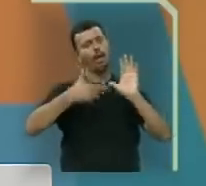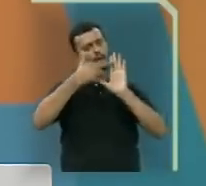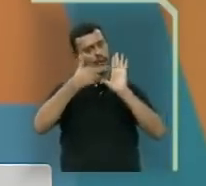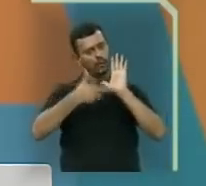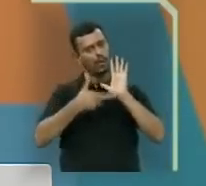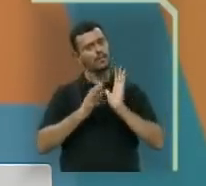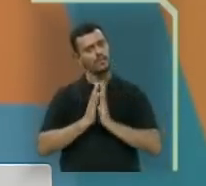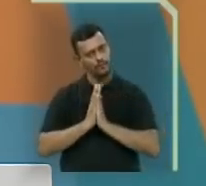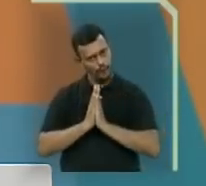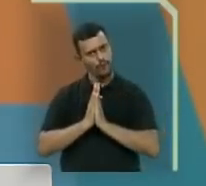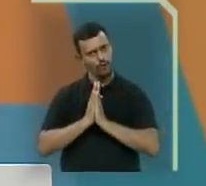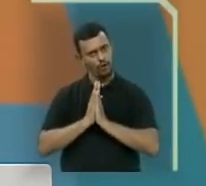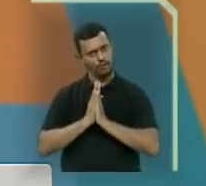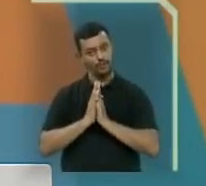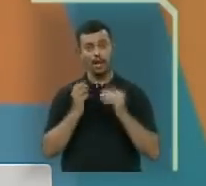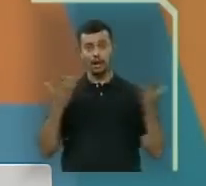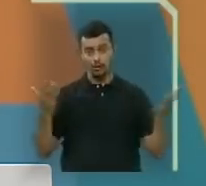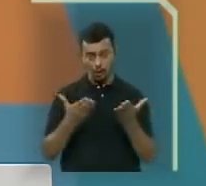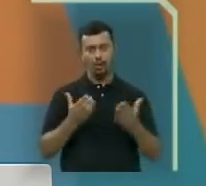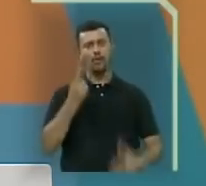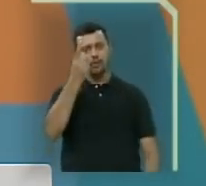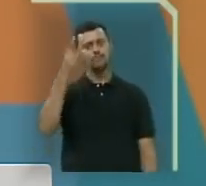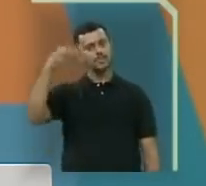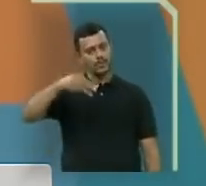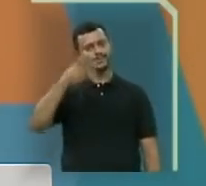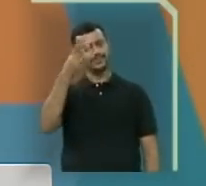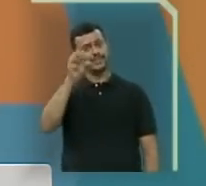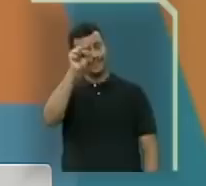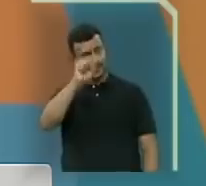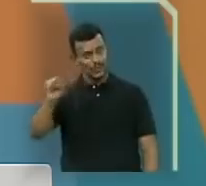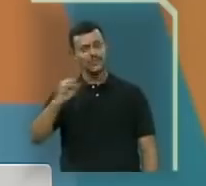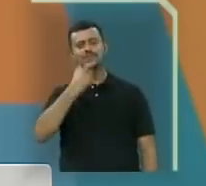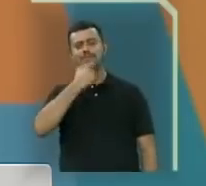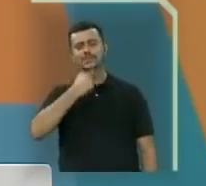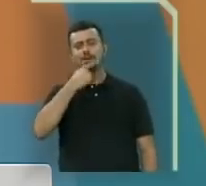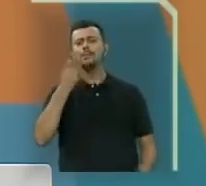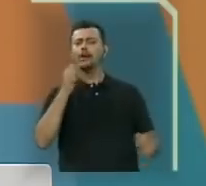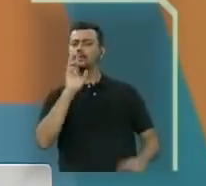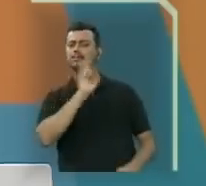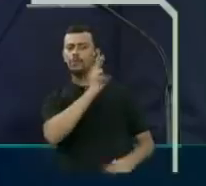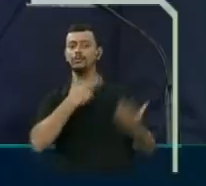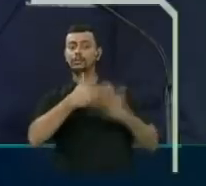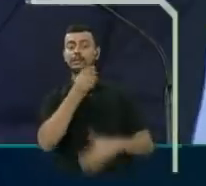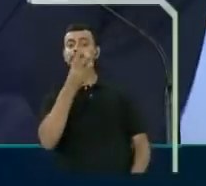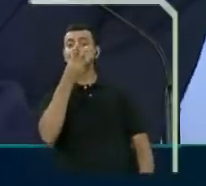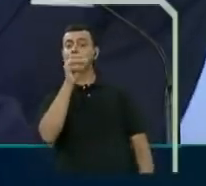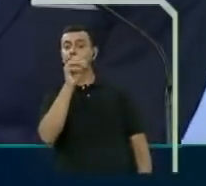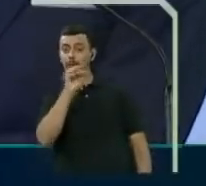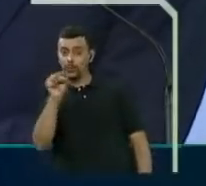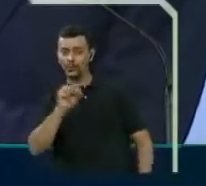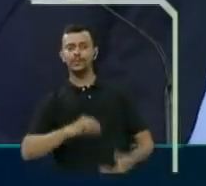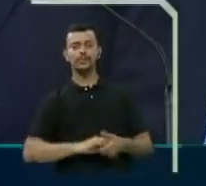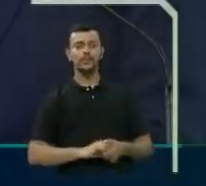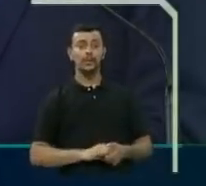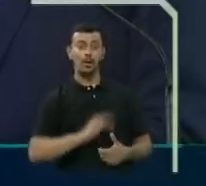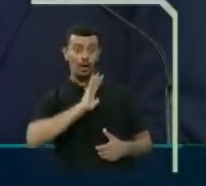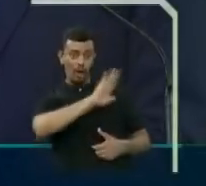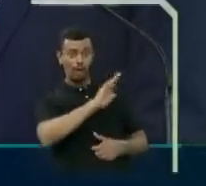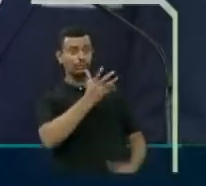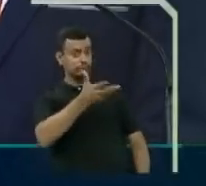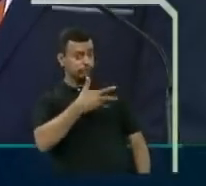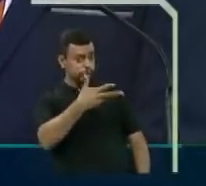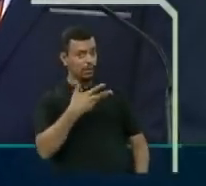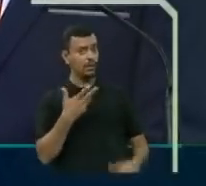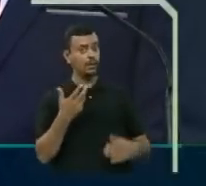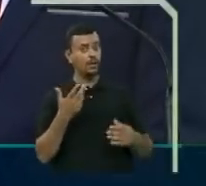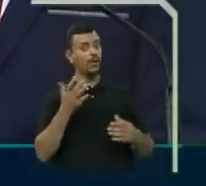favor. Começamos a contar seu tempo, Márcio França, para a sua réplica, 30 segundos. Então vamos de novo. Acelerar é bom, mas